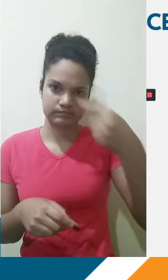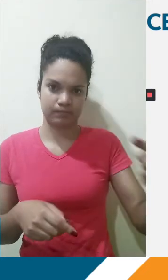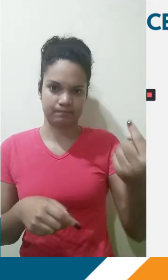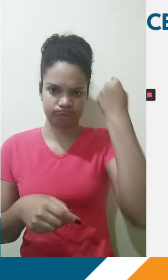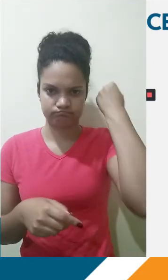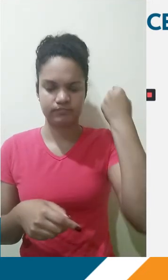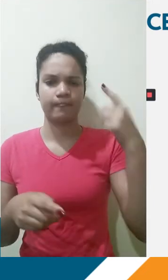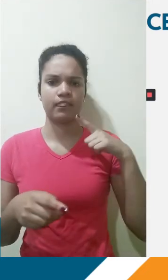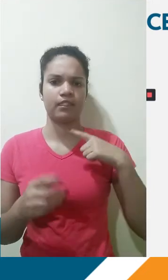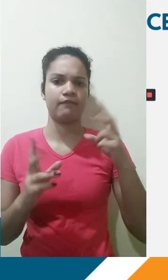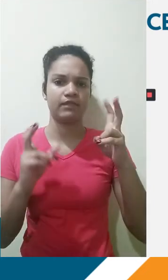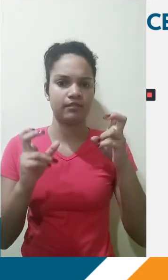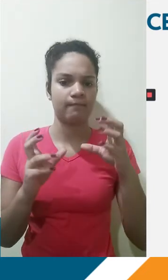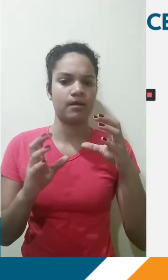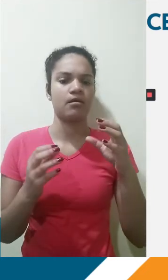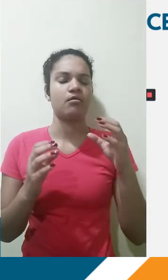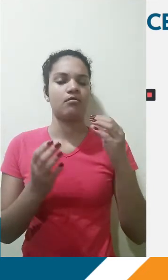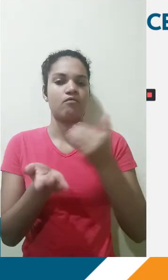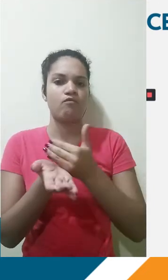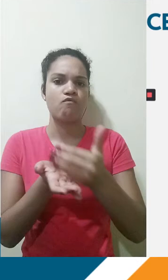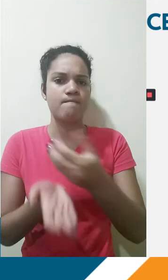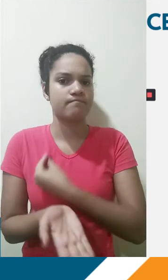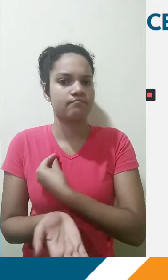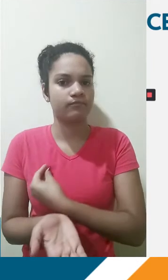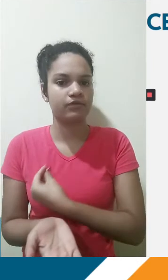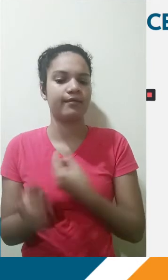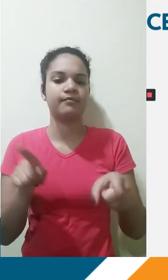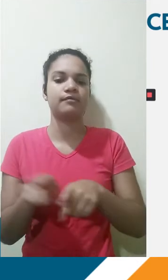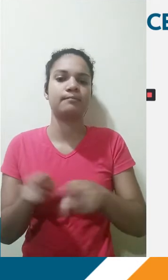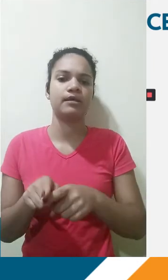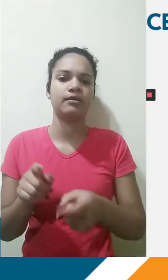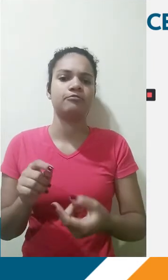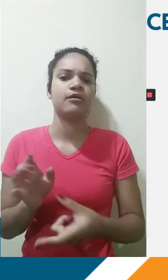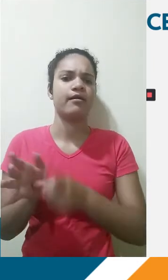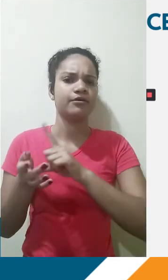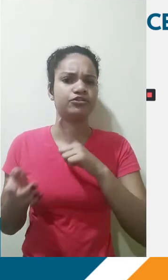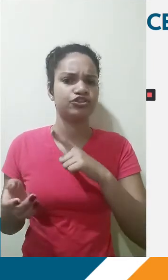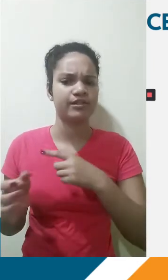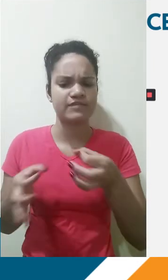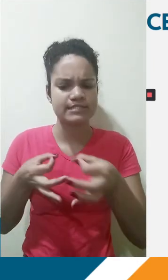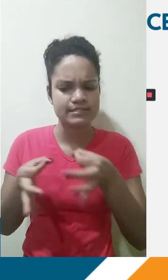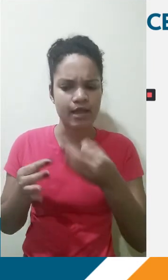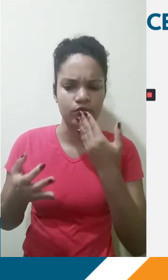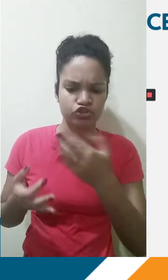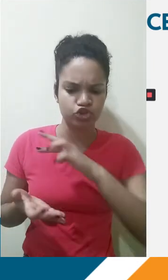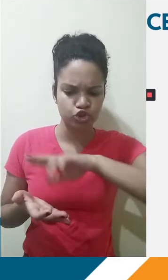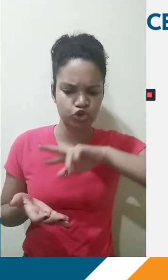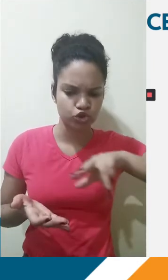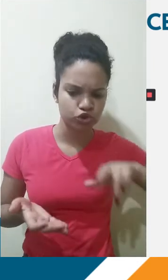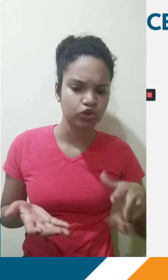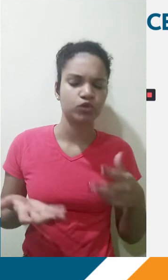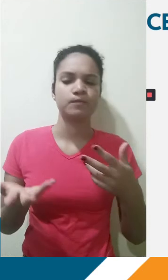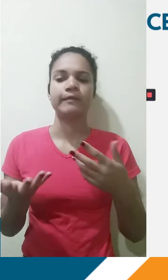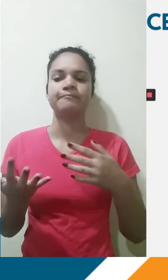da vida. Antes disso a gente discutiu as características das células, célula procariótica, célula